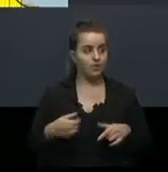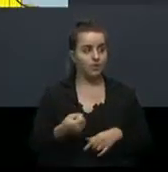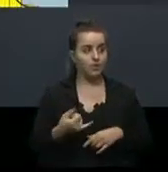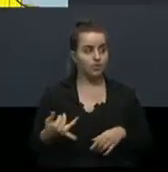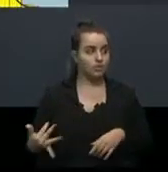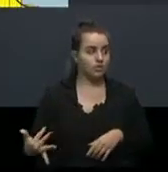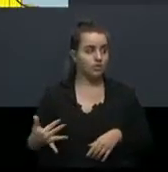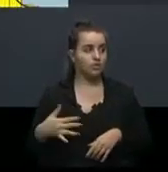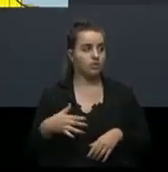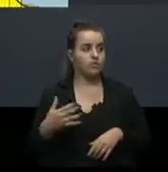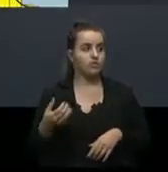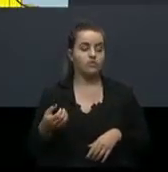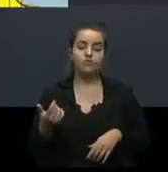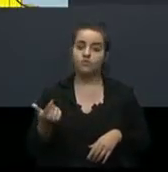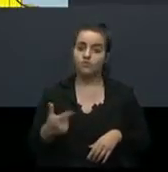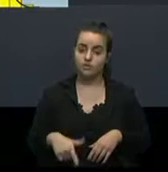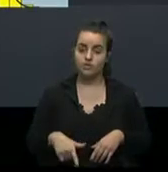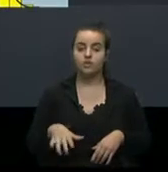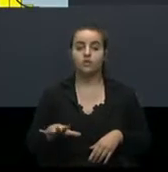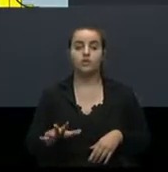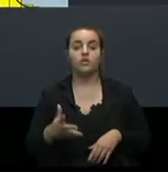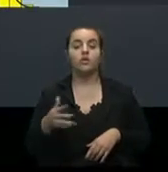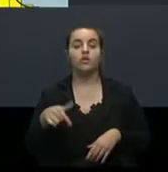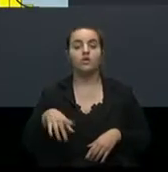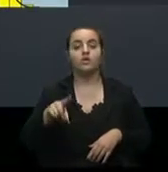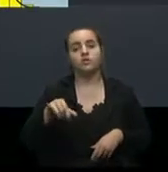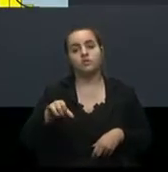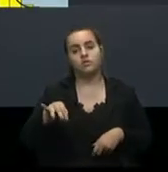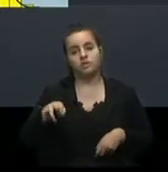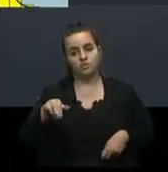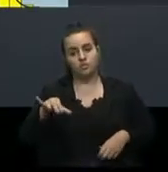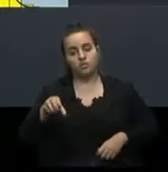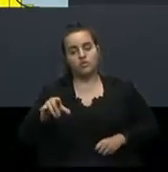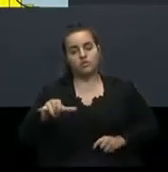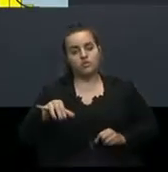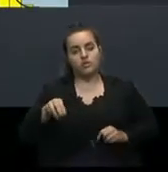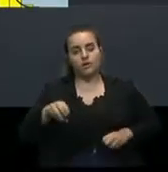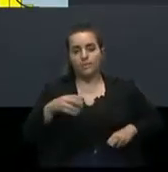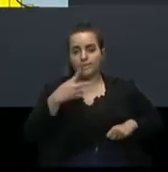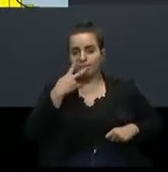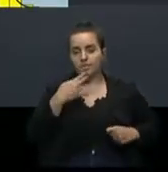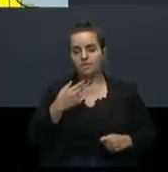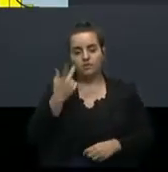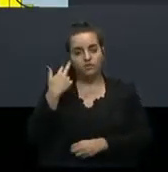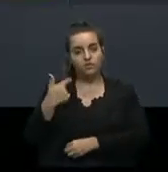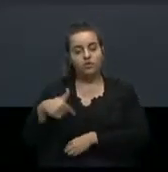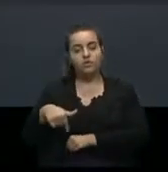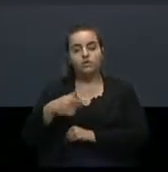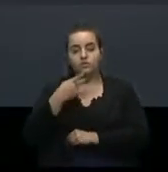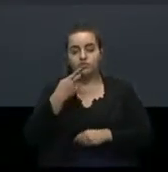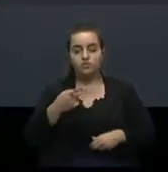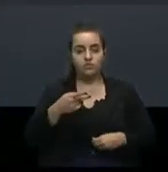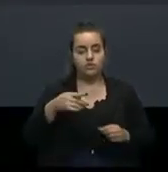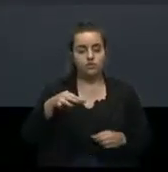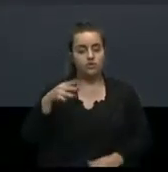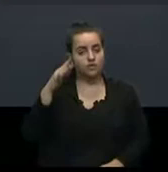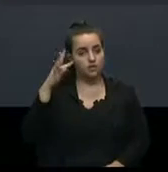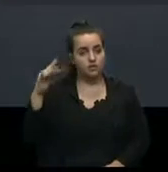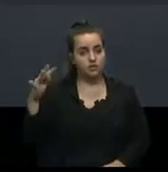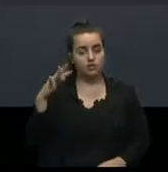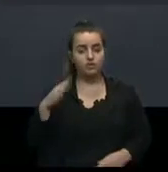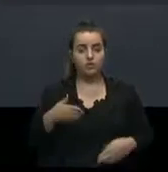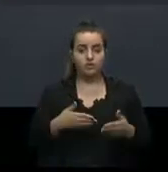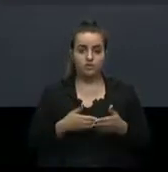de repetições, mais essa distribuição fica parecida com uma curva normal. É disso que trata o teorema do limite